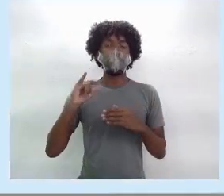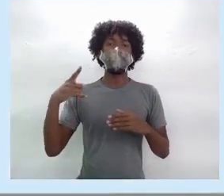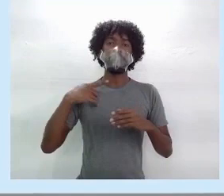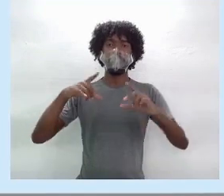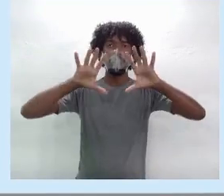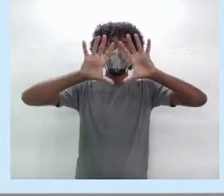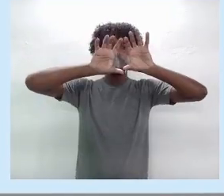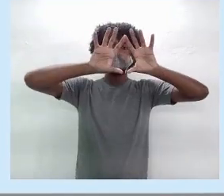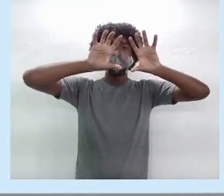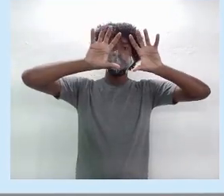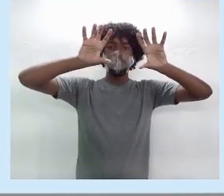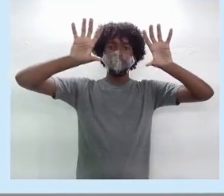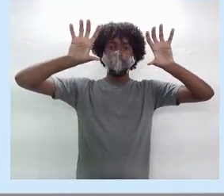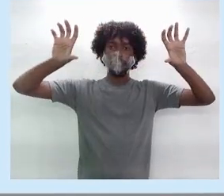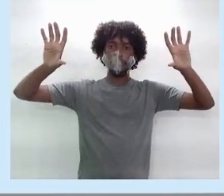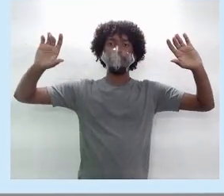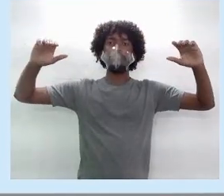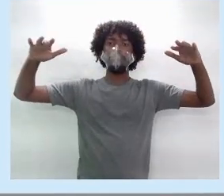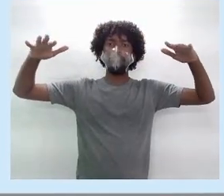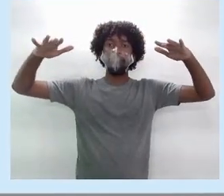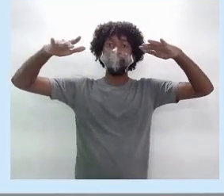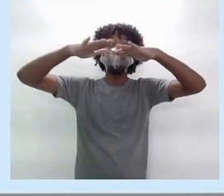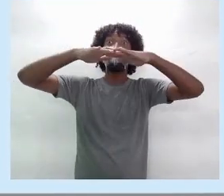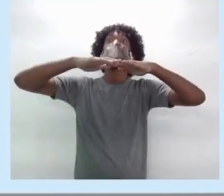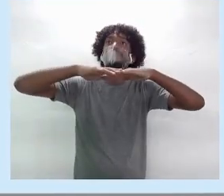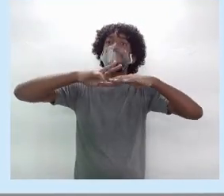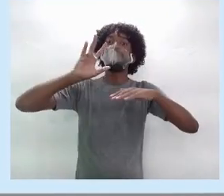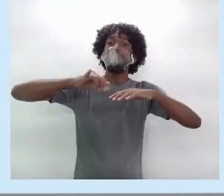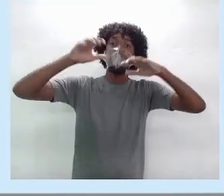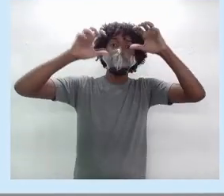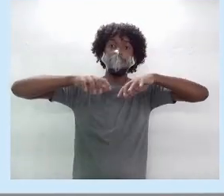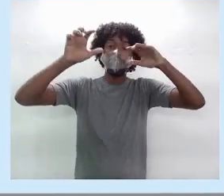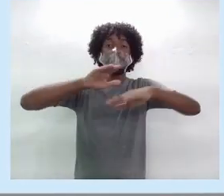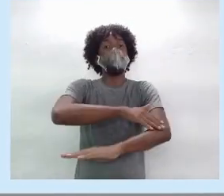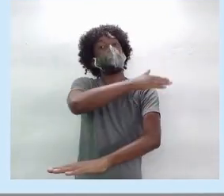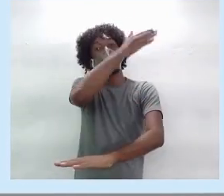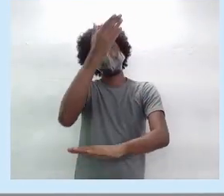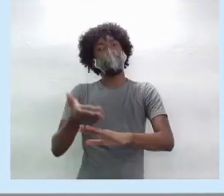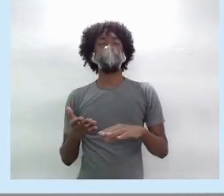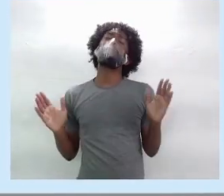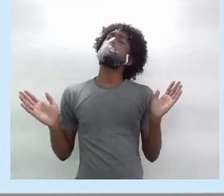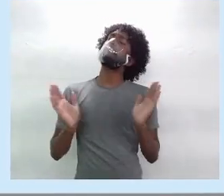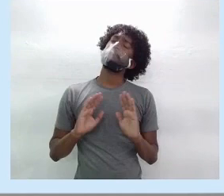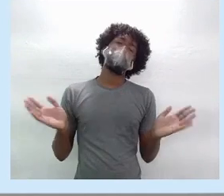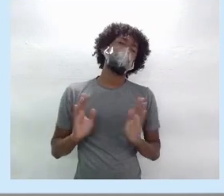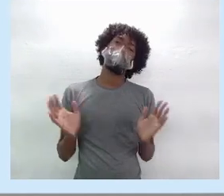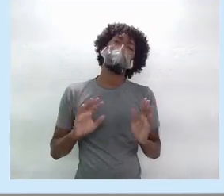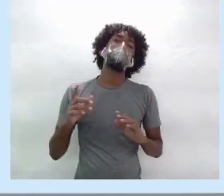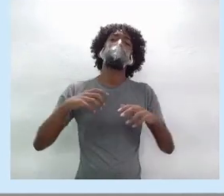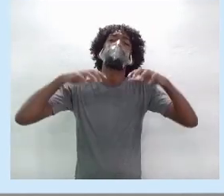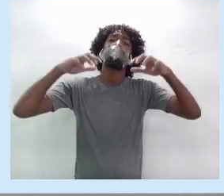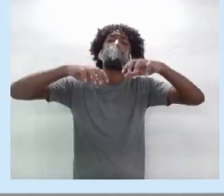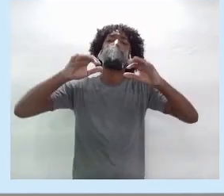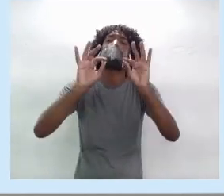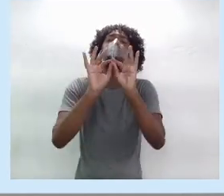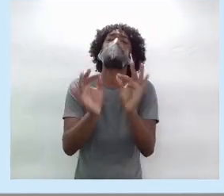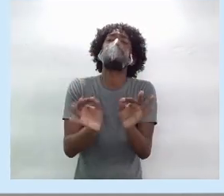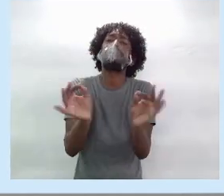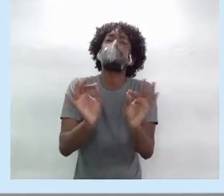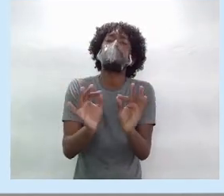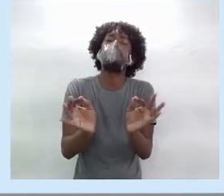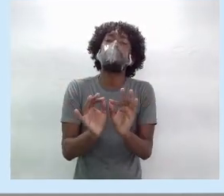de nuvens, você pensa, poxa, vai chover o dia todinho. Não. Dá aquela chuva fraquinha, aquele